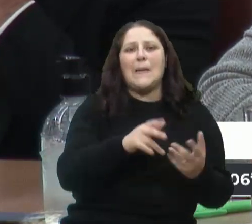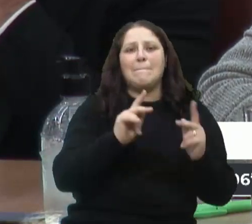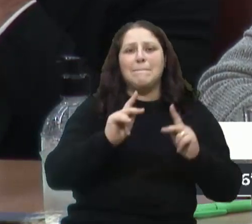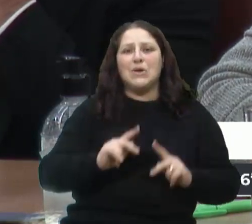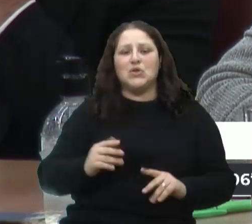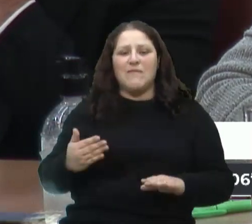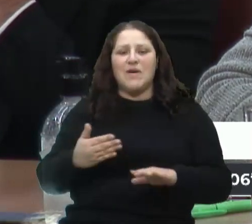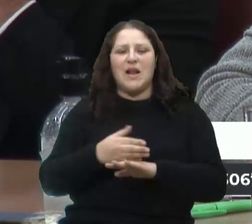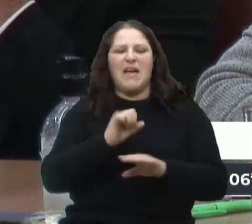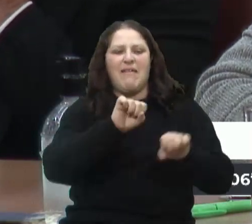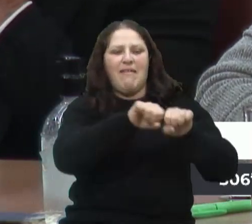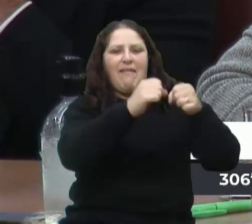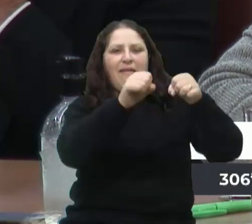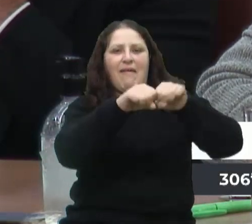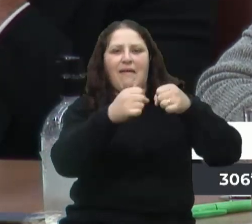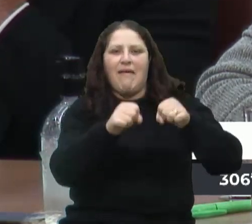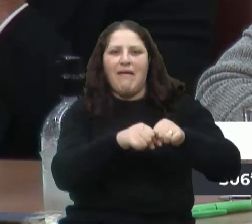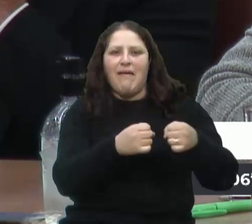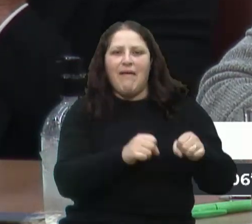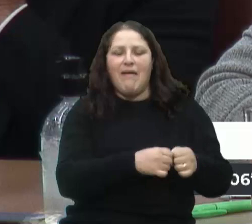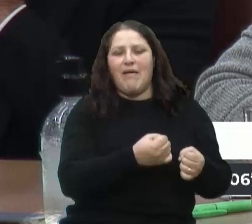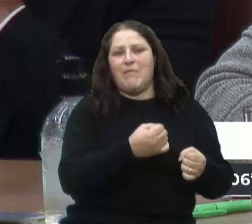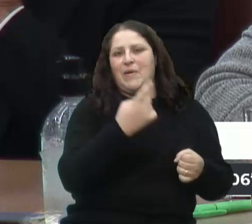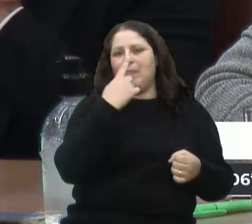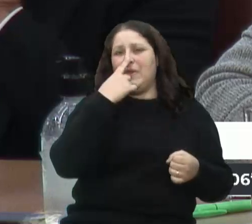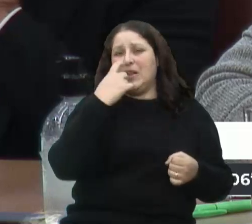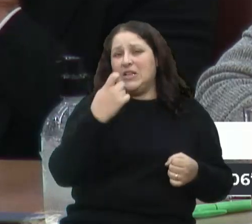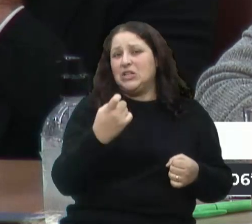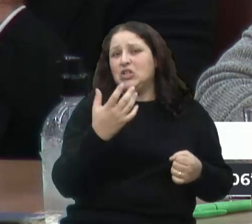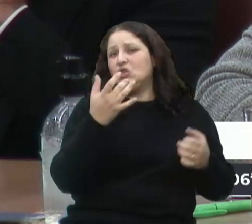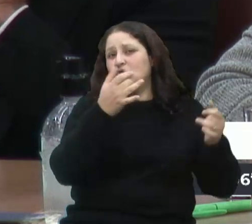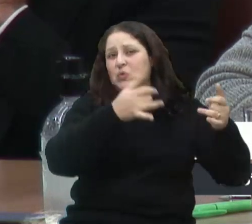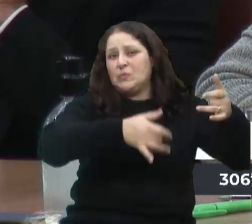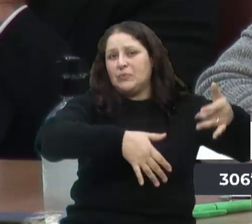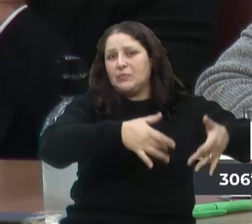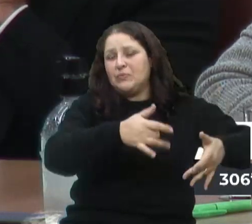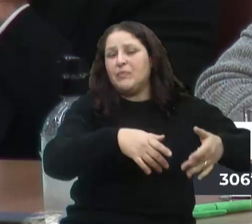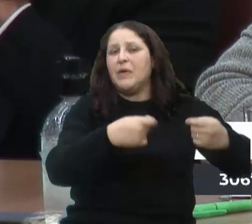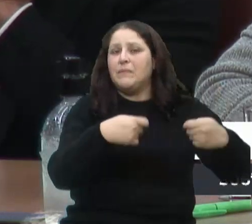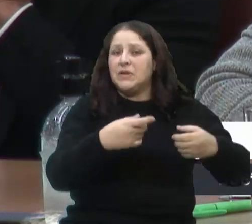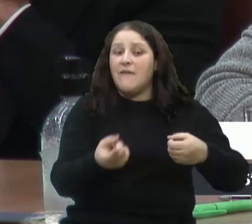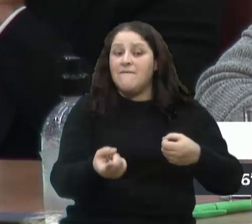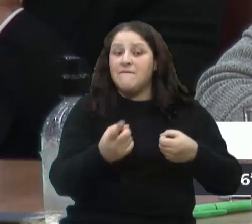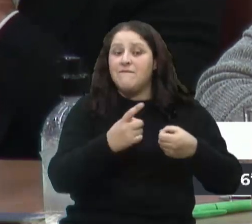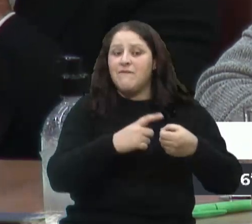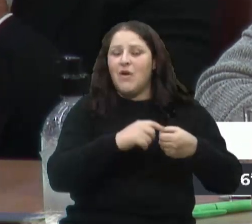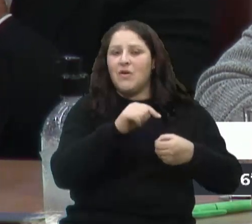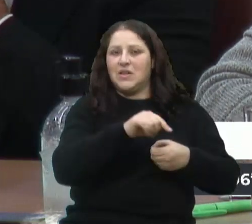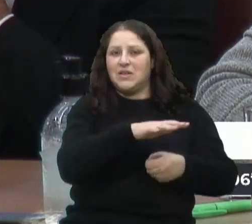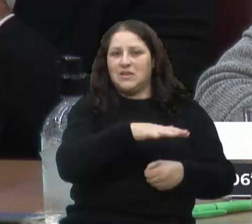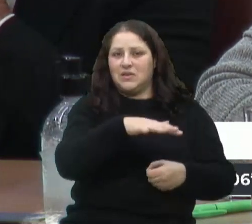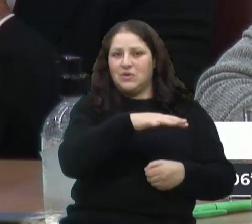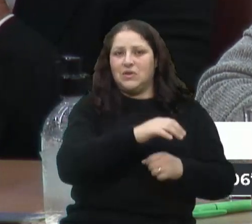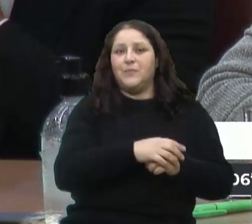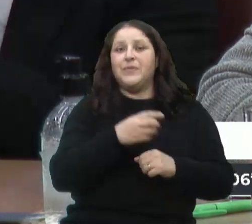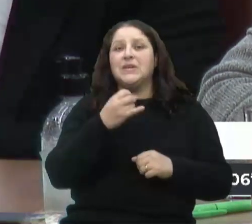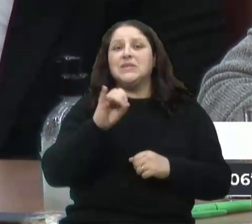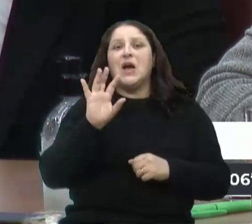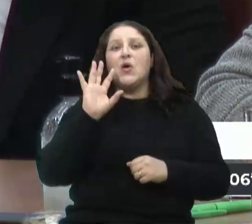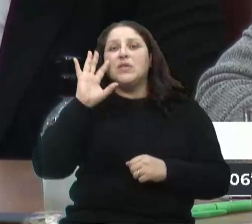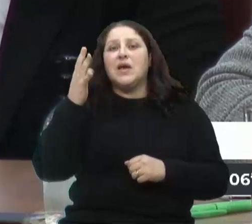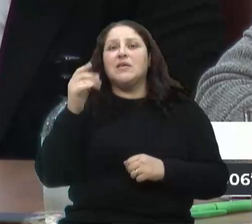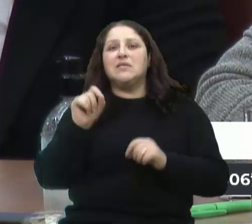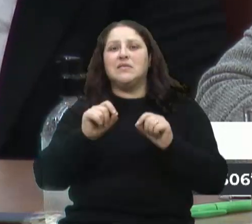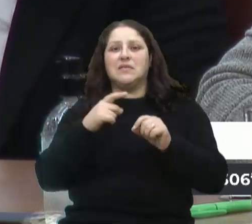mais, né, o lixaião é para todos os cantos. Então nós precisamos retomar essa situação, porque se acontecem rachas